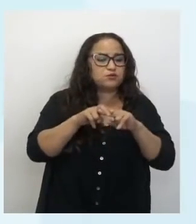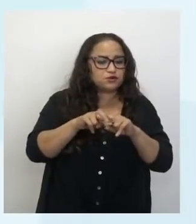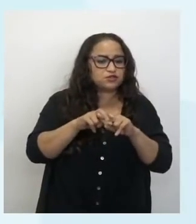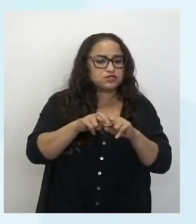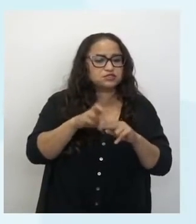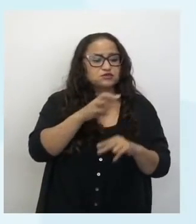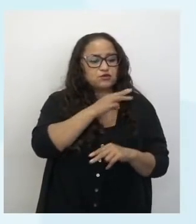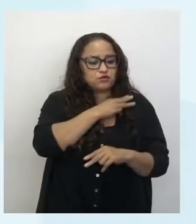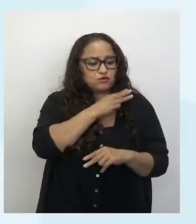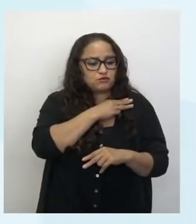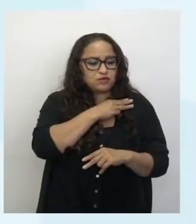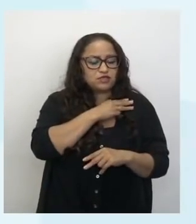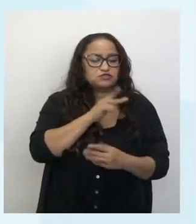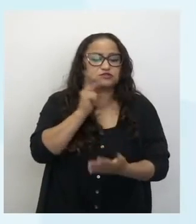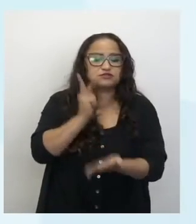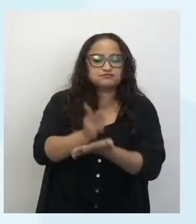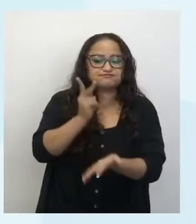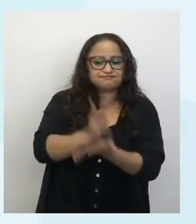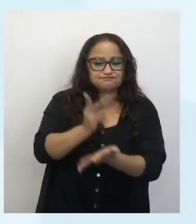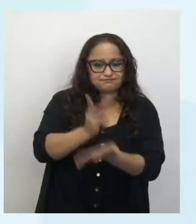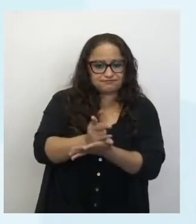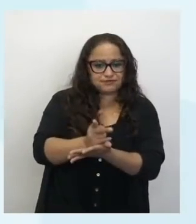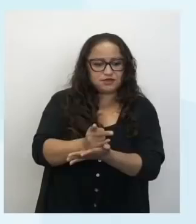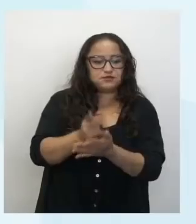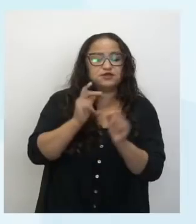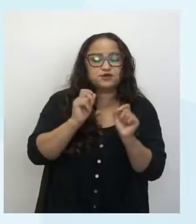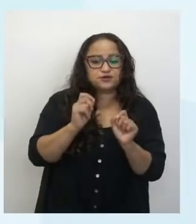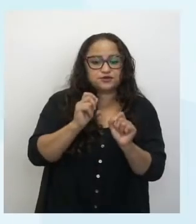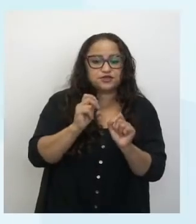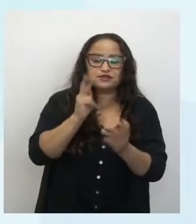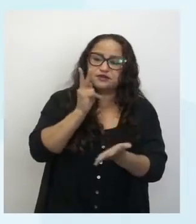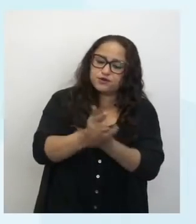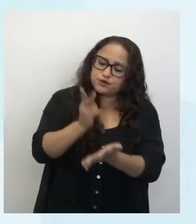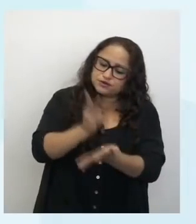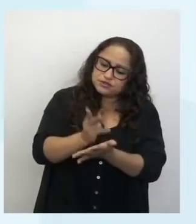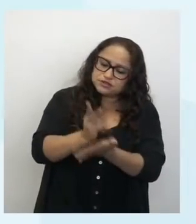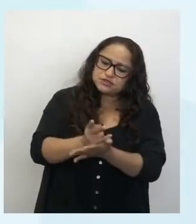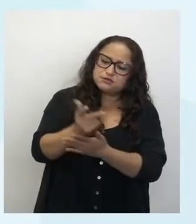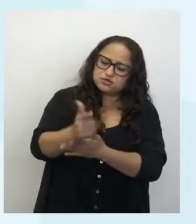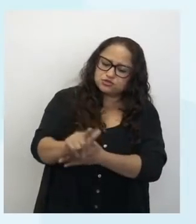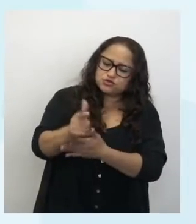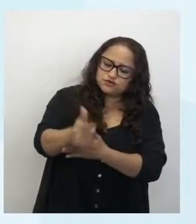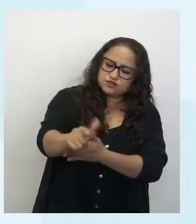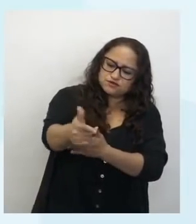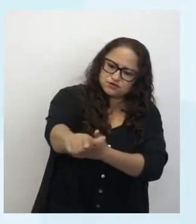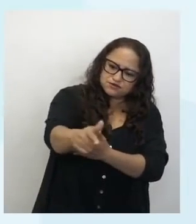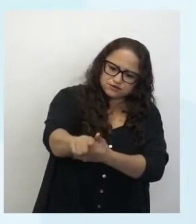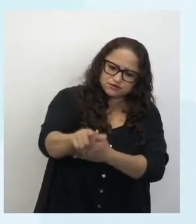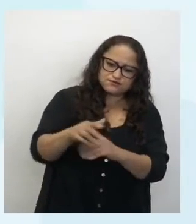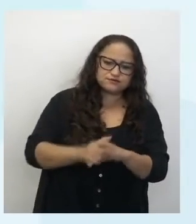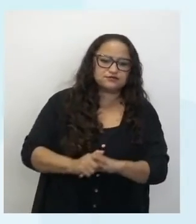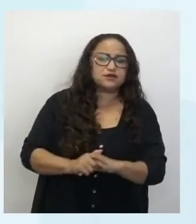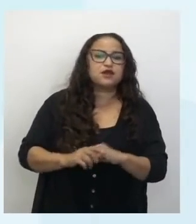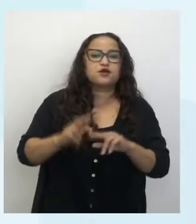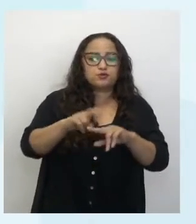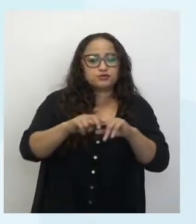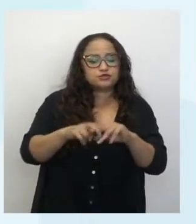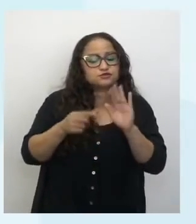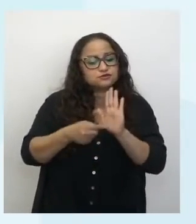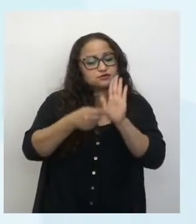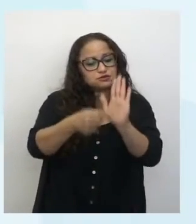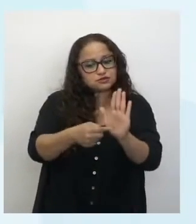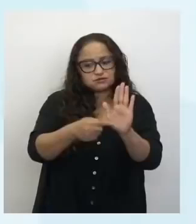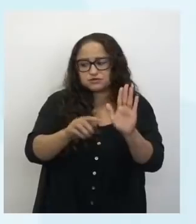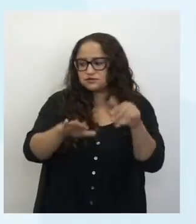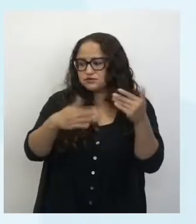chama de constante, tá? É o mesmo. Constante é uma coisa que se repete, tá bom? Então, nós achamos isso. E aí,